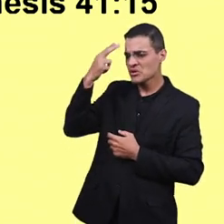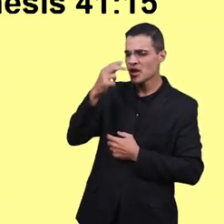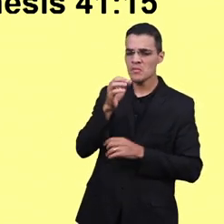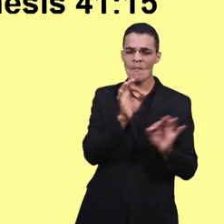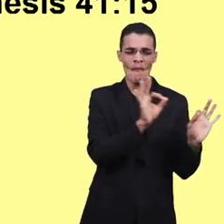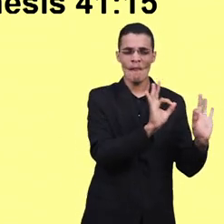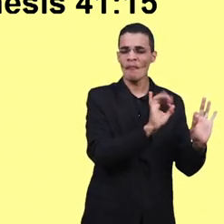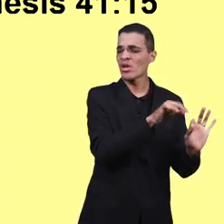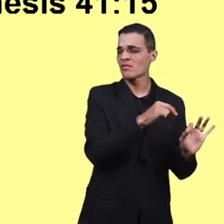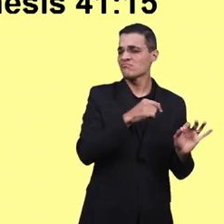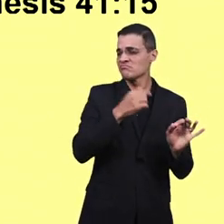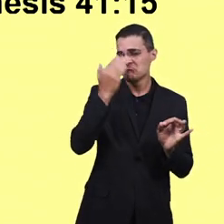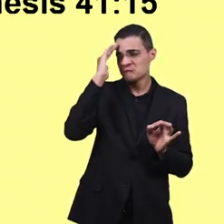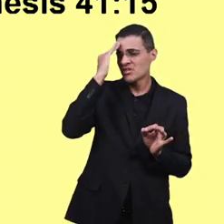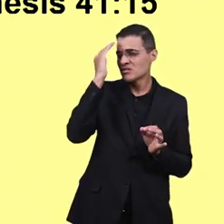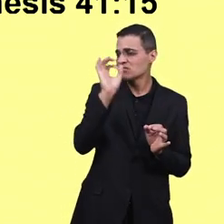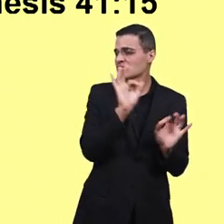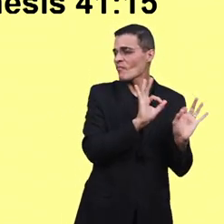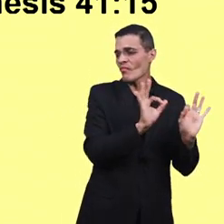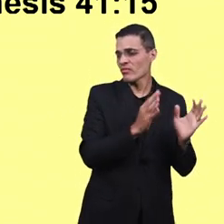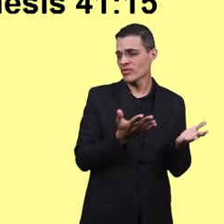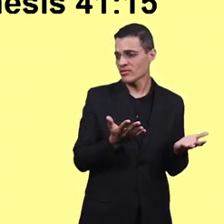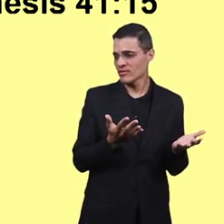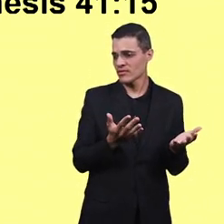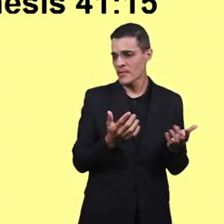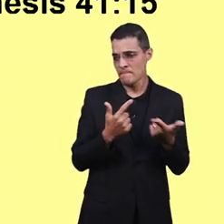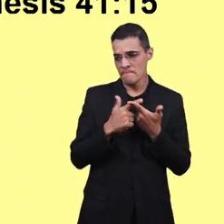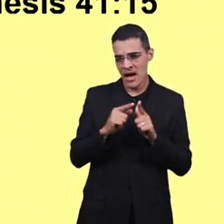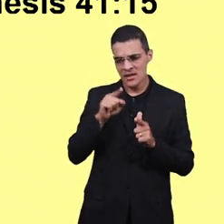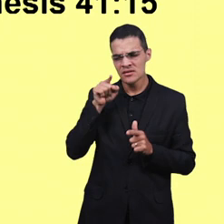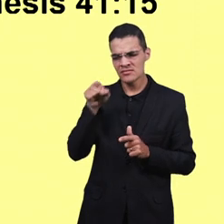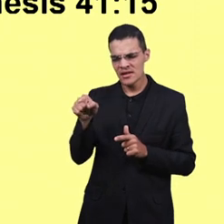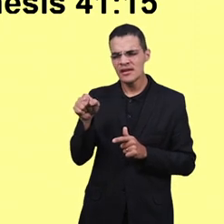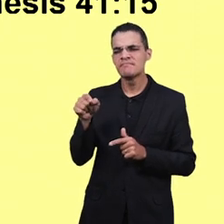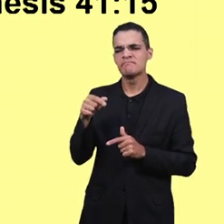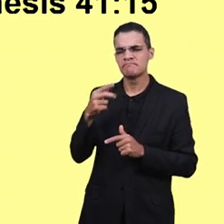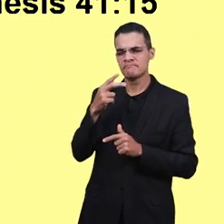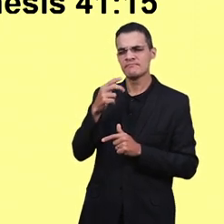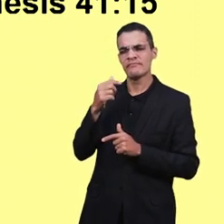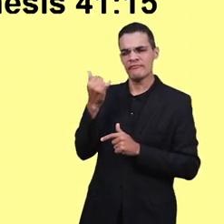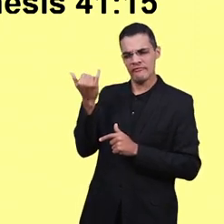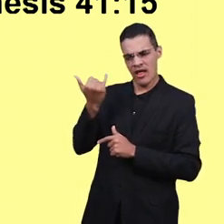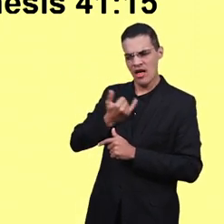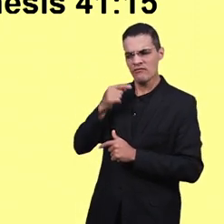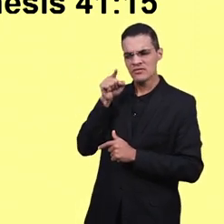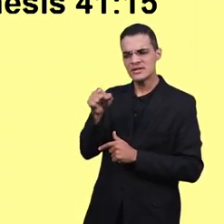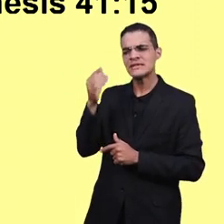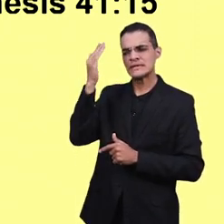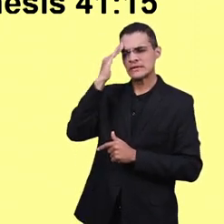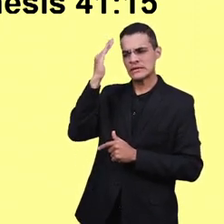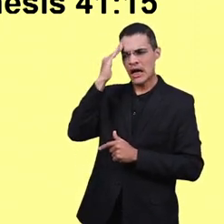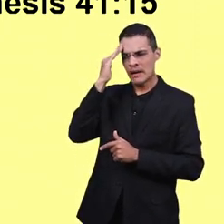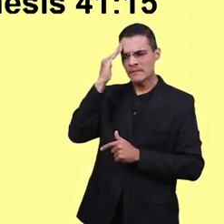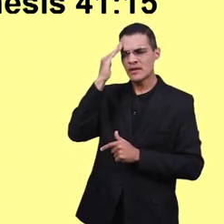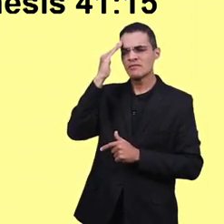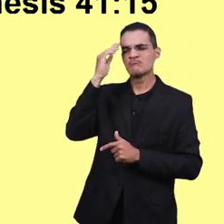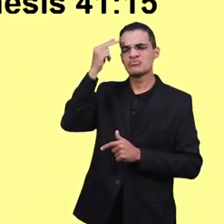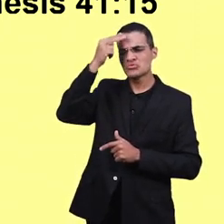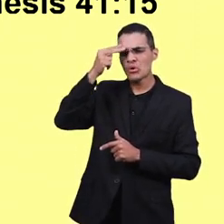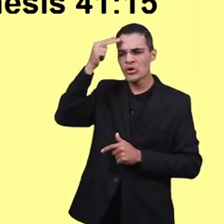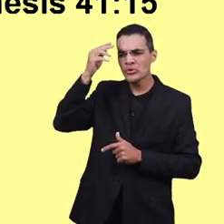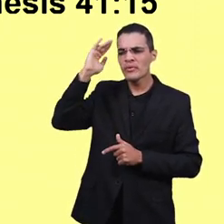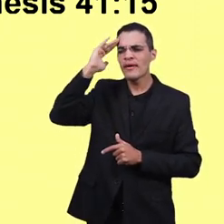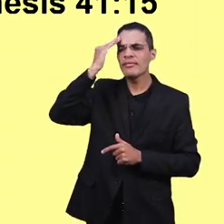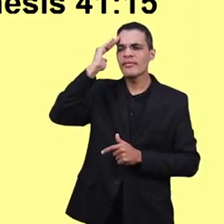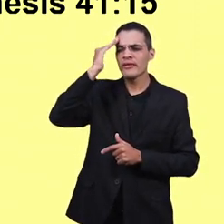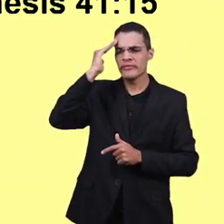e ninguém há que o interprete, mas de ti ouvi dizer que, quando ouves